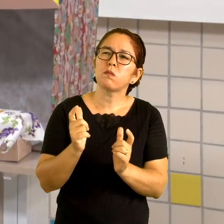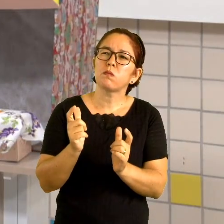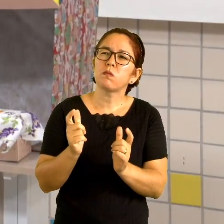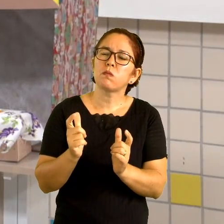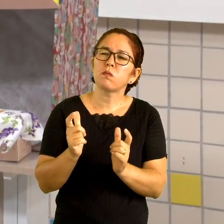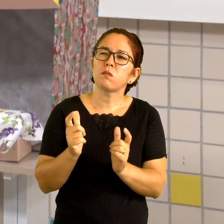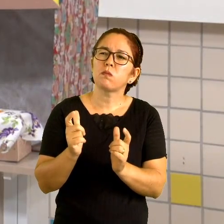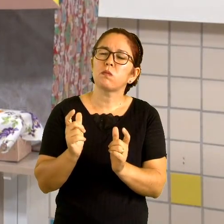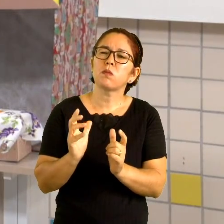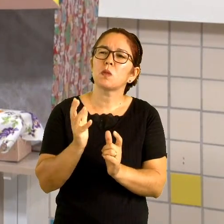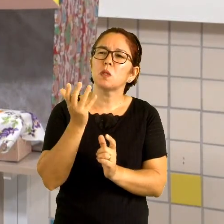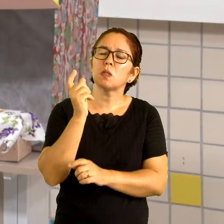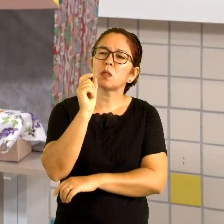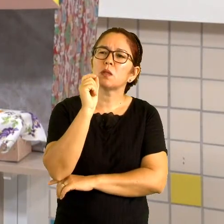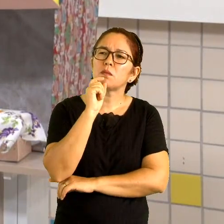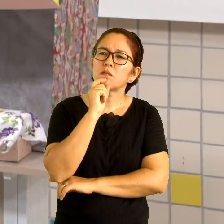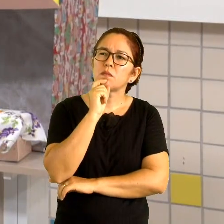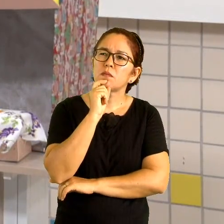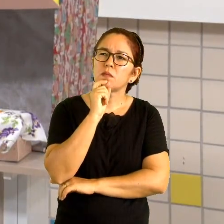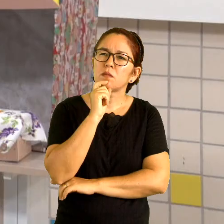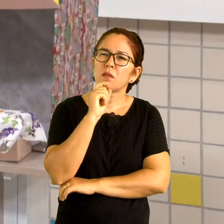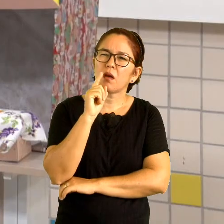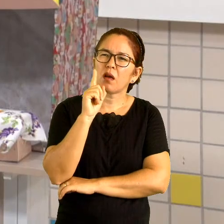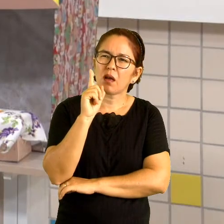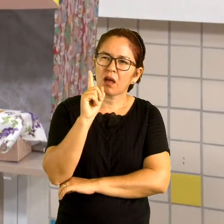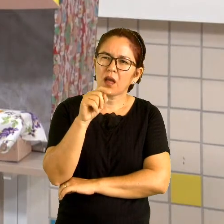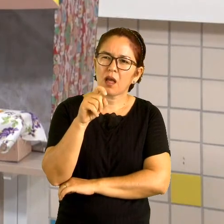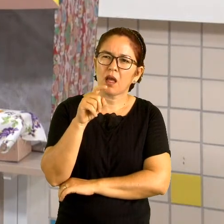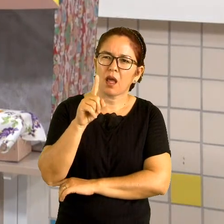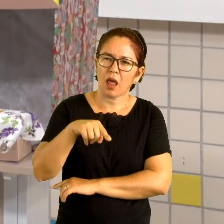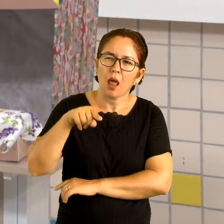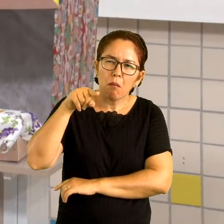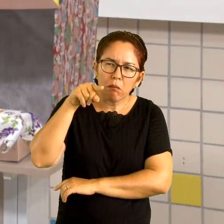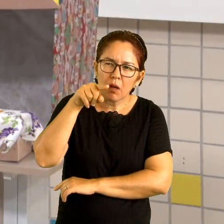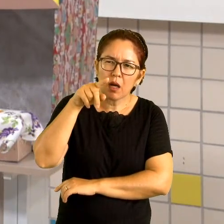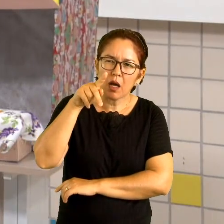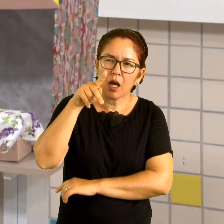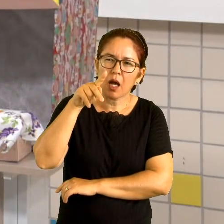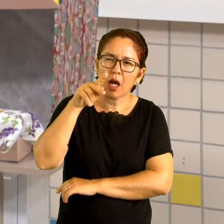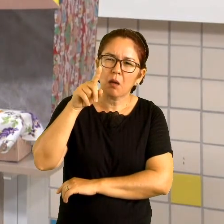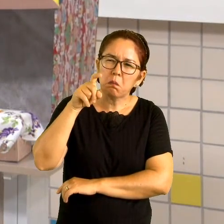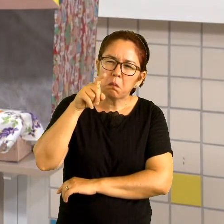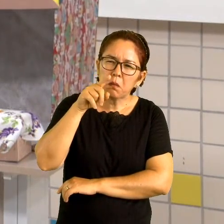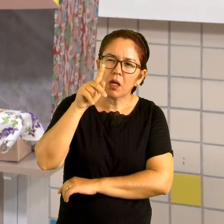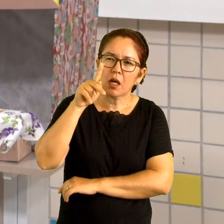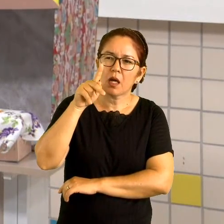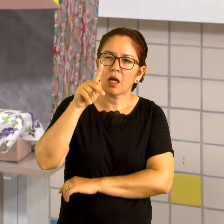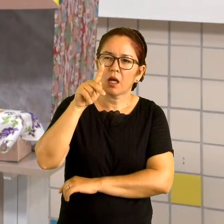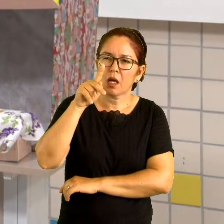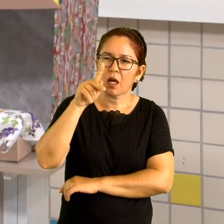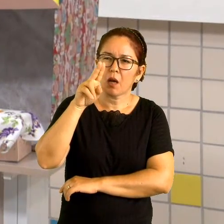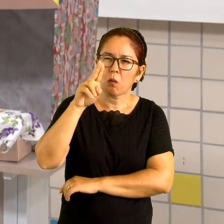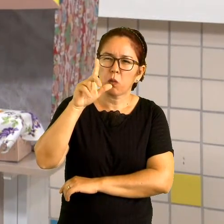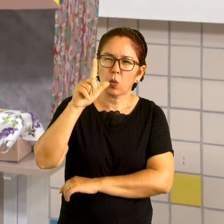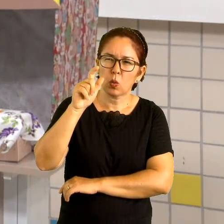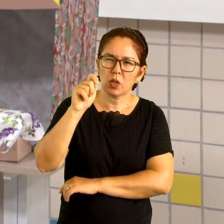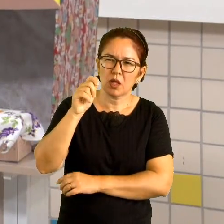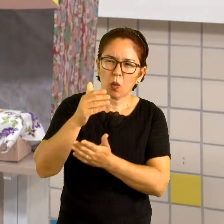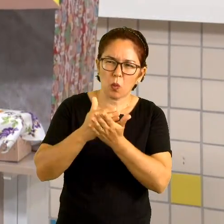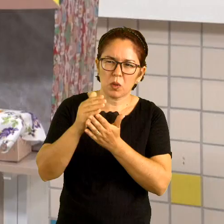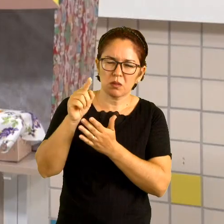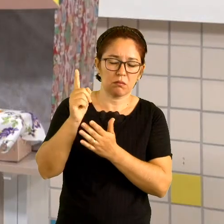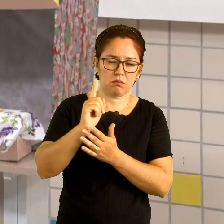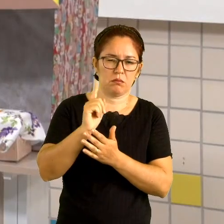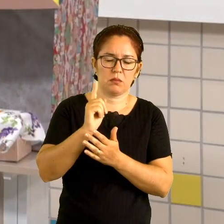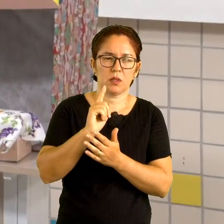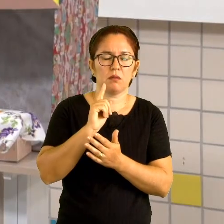pulguinha, mexendo com o gatinho, mexendo com tudo e acordando todo mundo? Começou lá na casa sonolenta